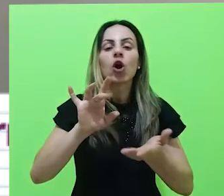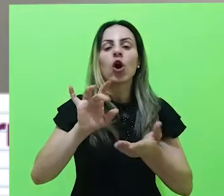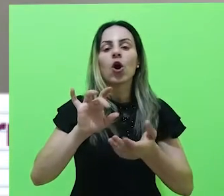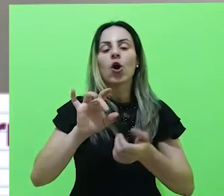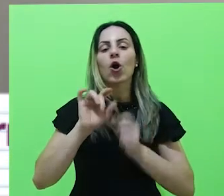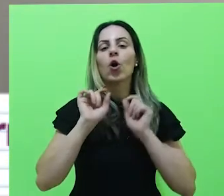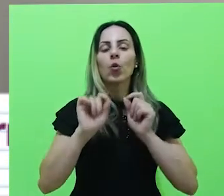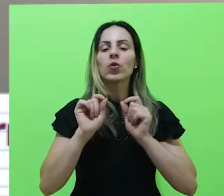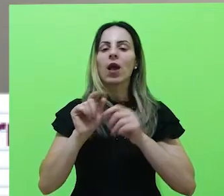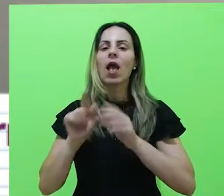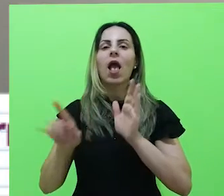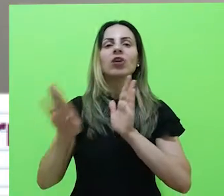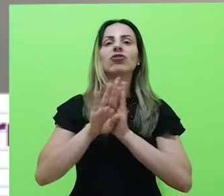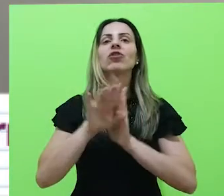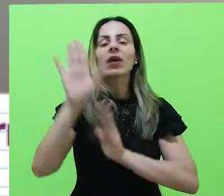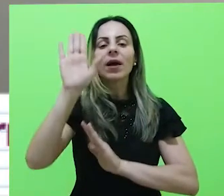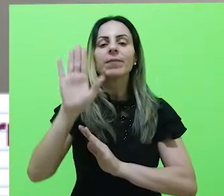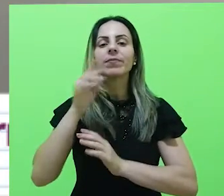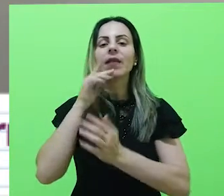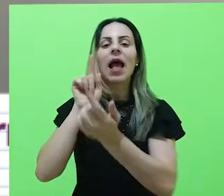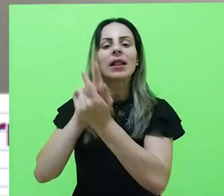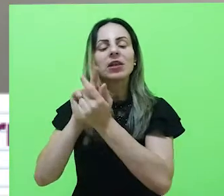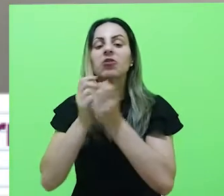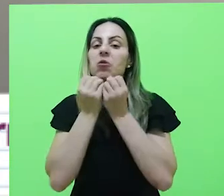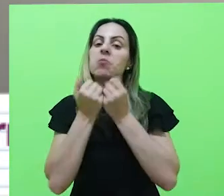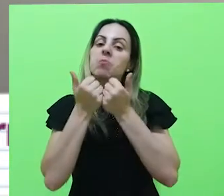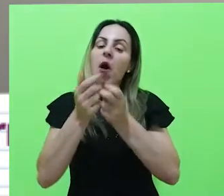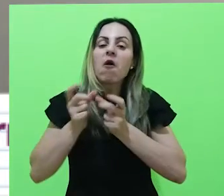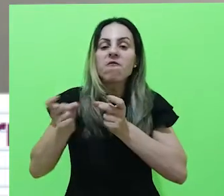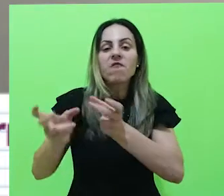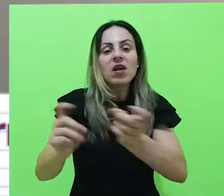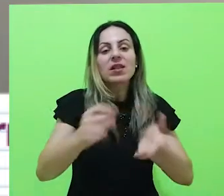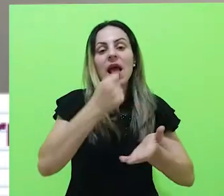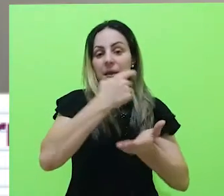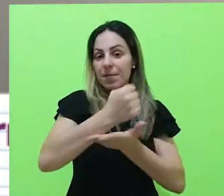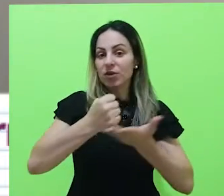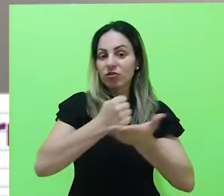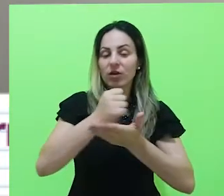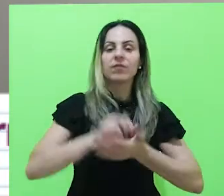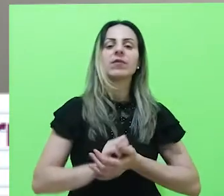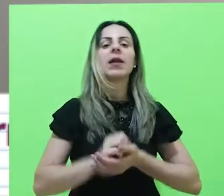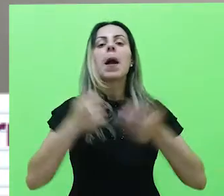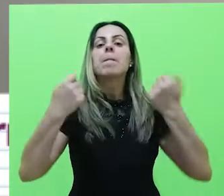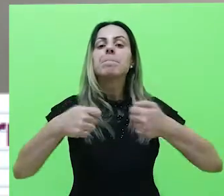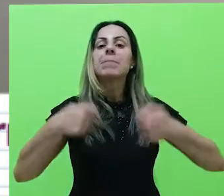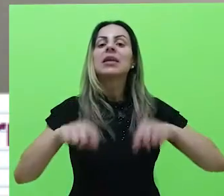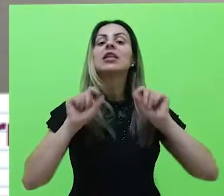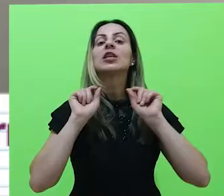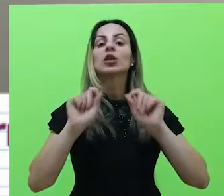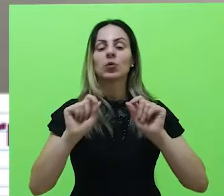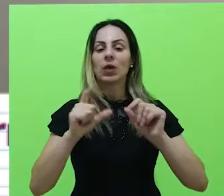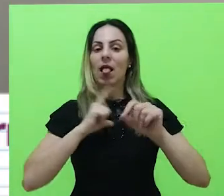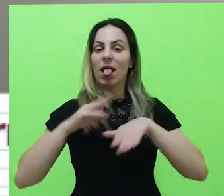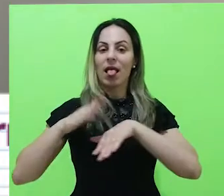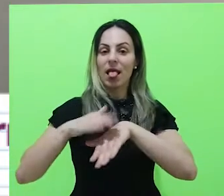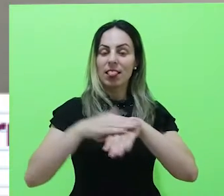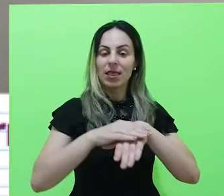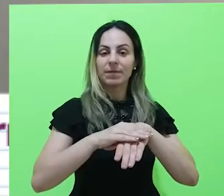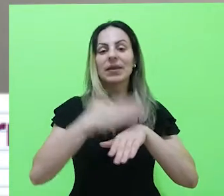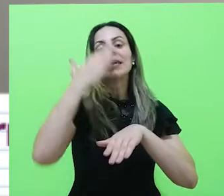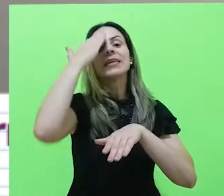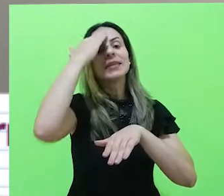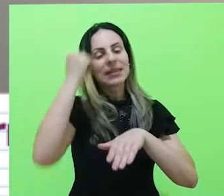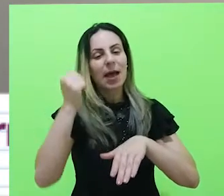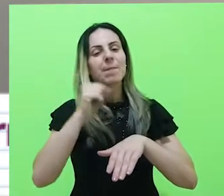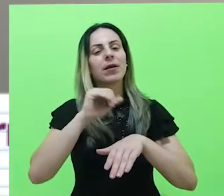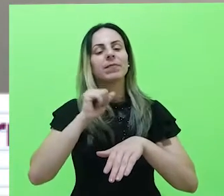você chegar lá, prestar um atendimento bom, vender algum tipo de medicamento. Você tem que ter também uma noção